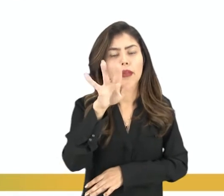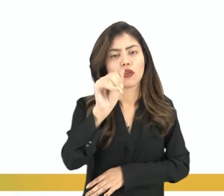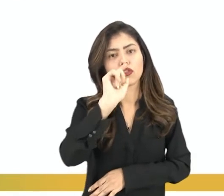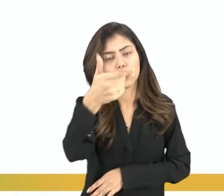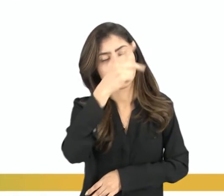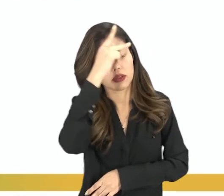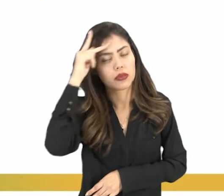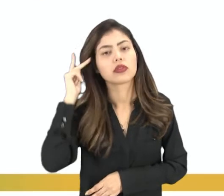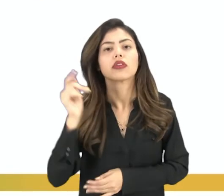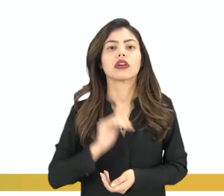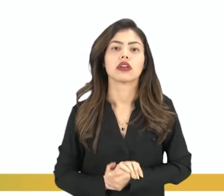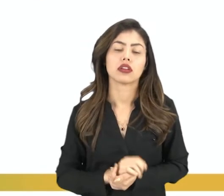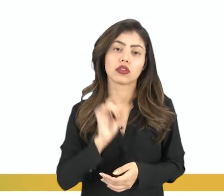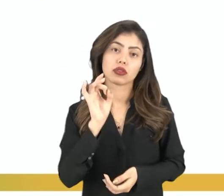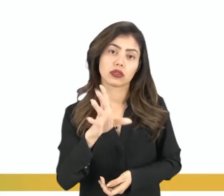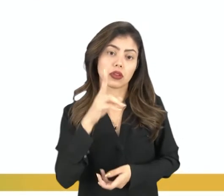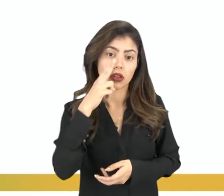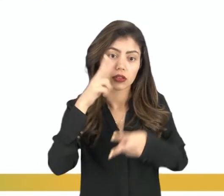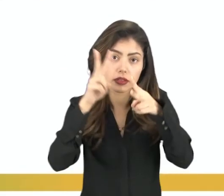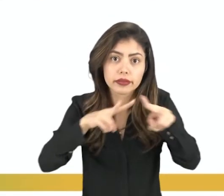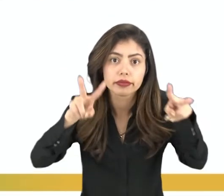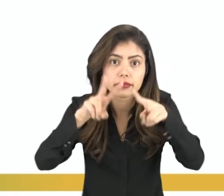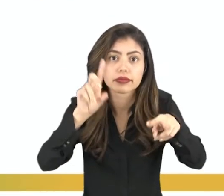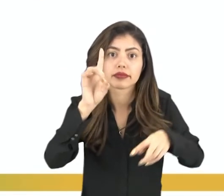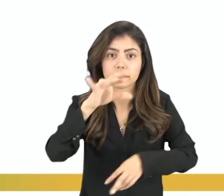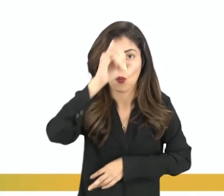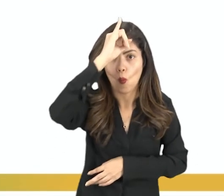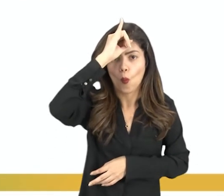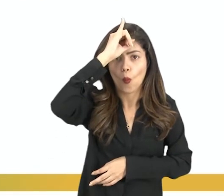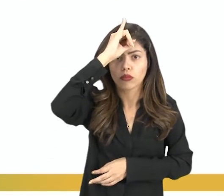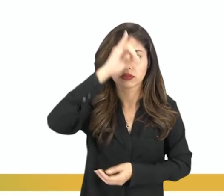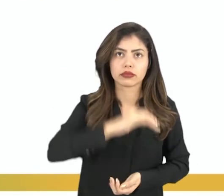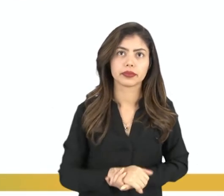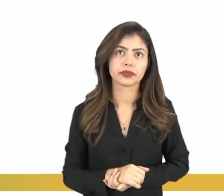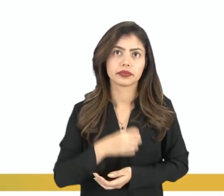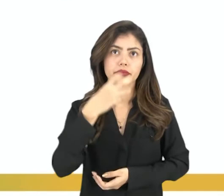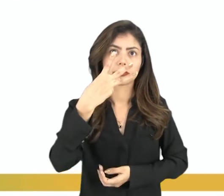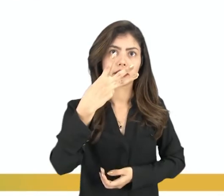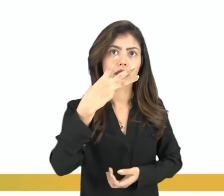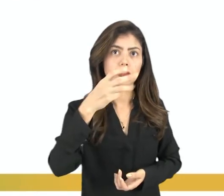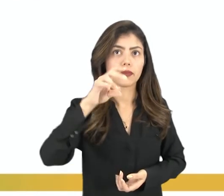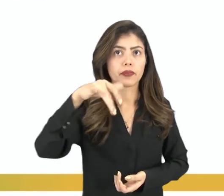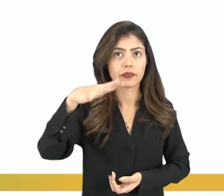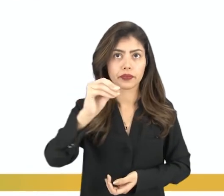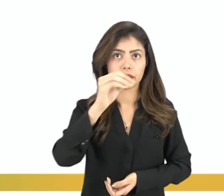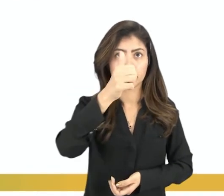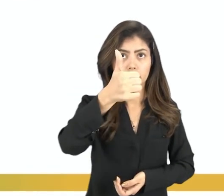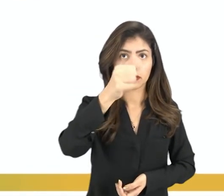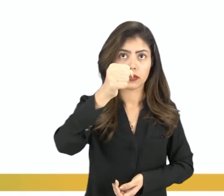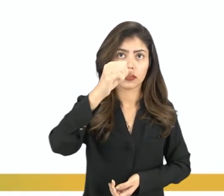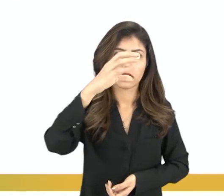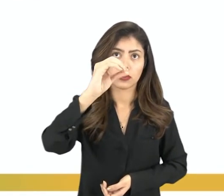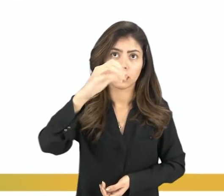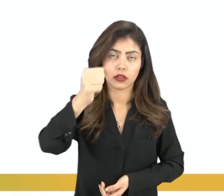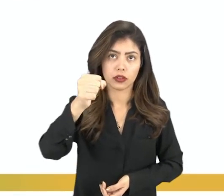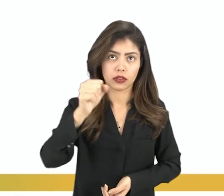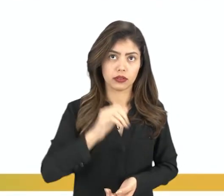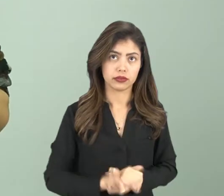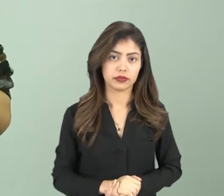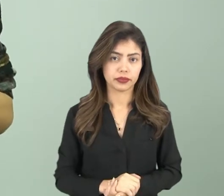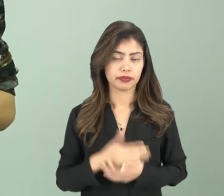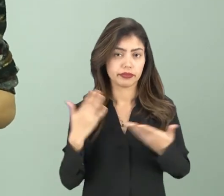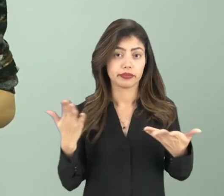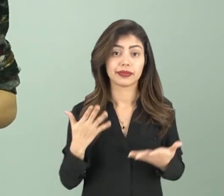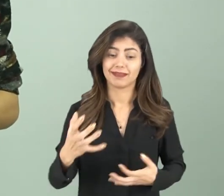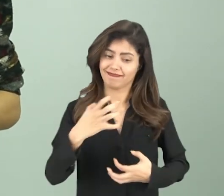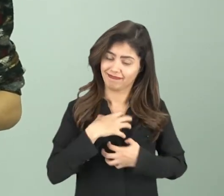outras pessoas que eram apenas observadores dos inocentes. 3 de maio de 1888, de Francisco Goya. Faz